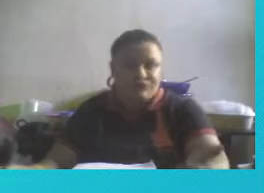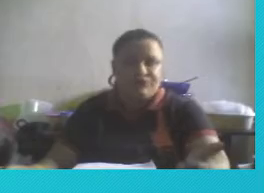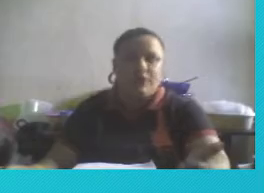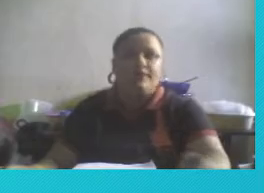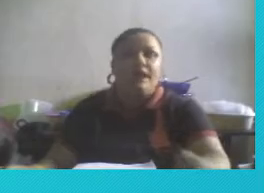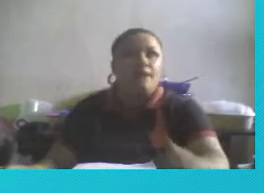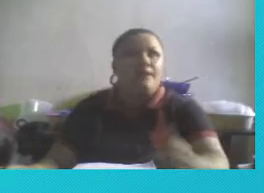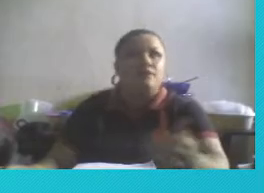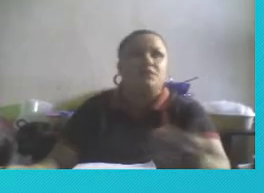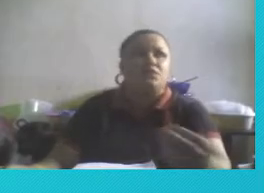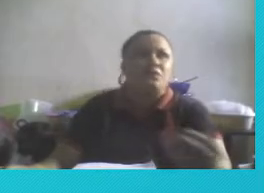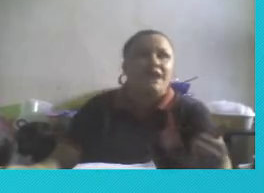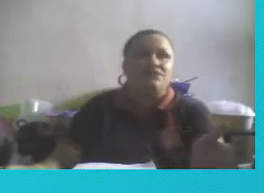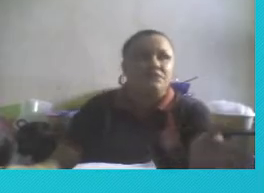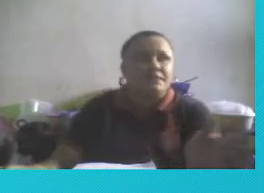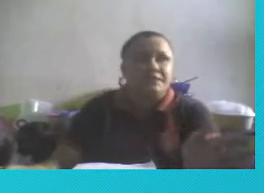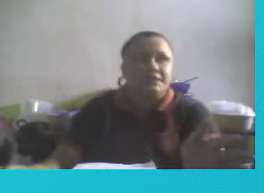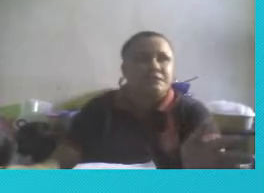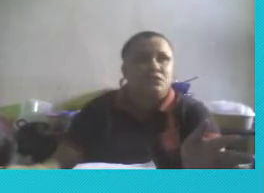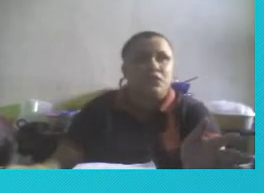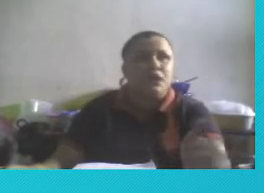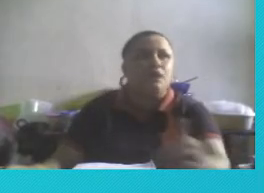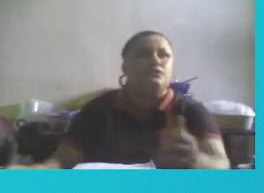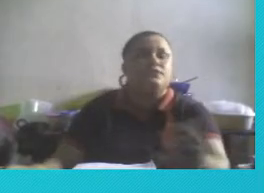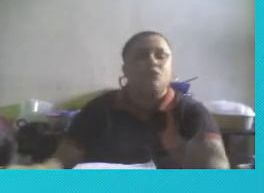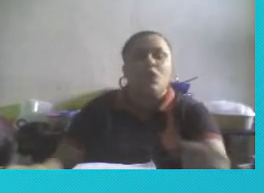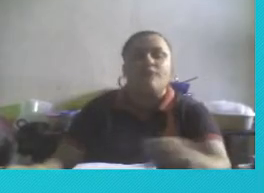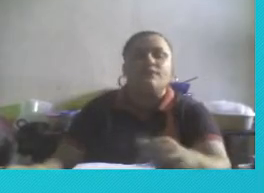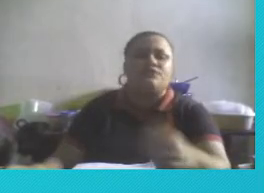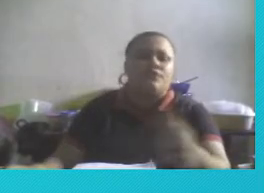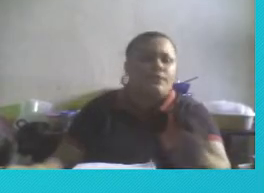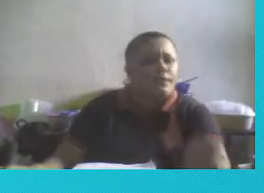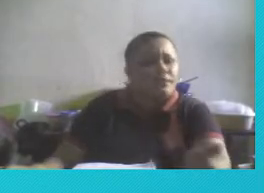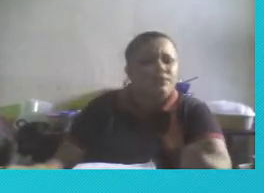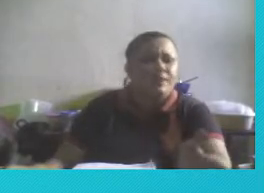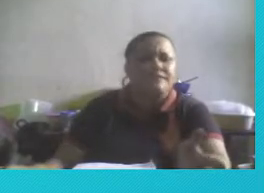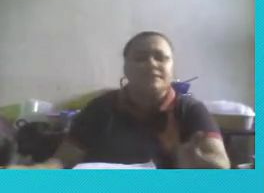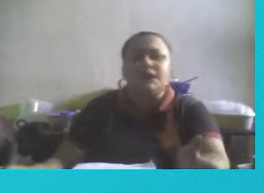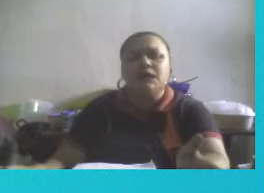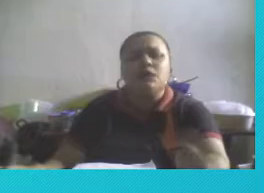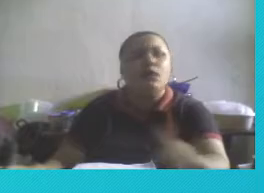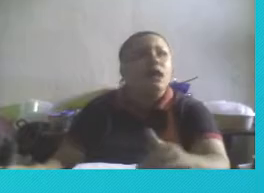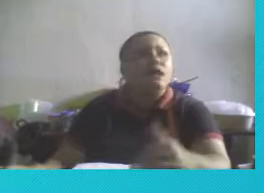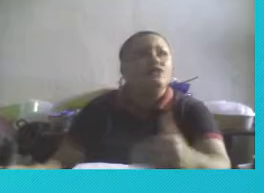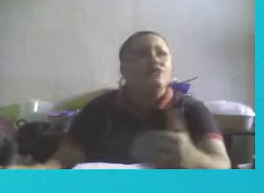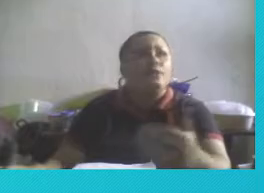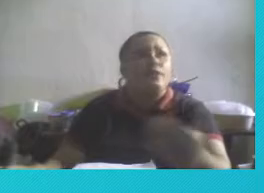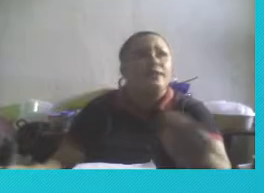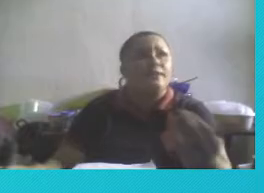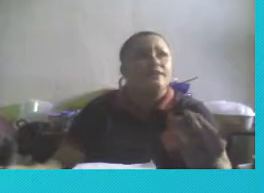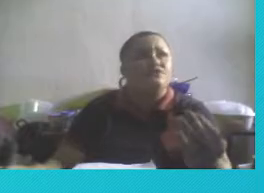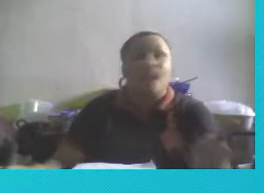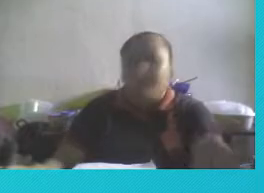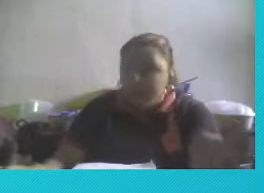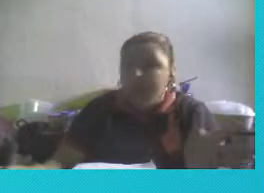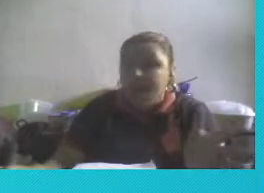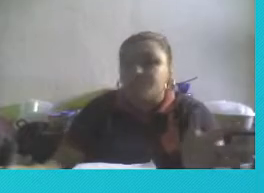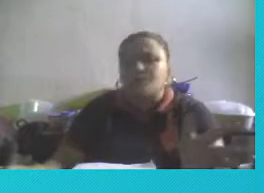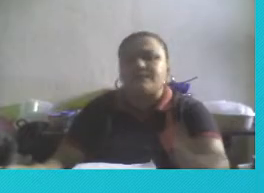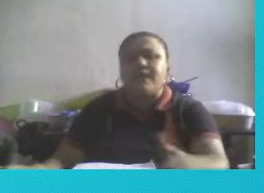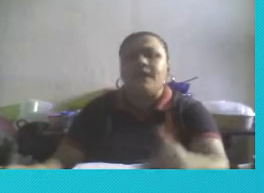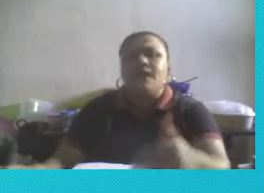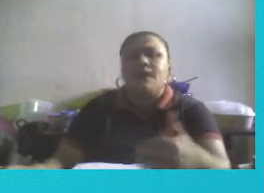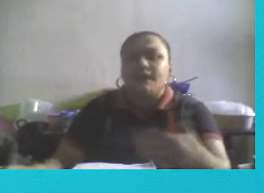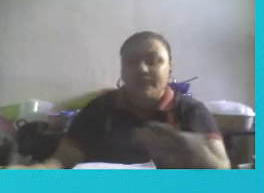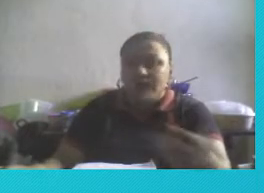antes, tia? Pessoas com mais de 65 anos, idosos que tinham problemas de pressão, que tinham problemas